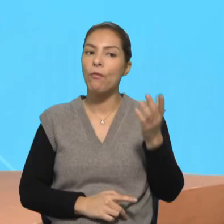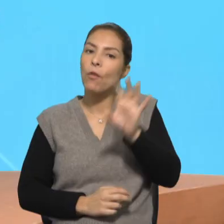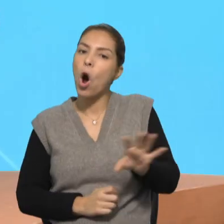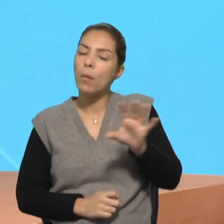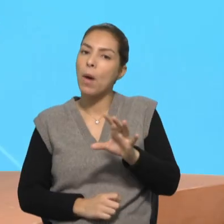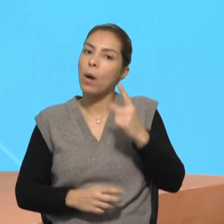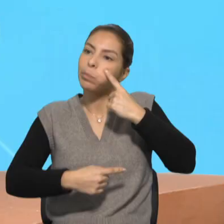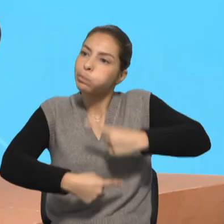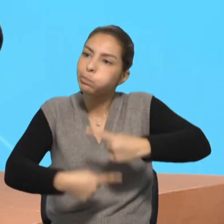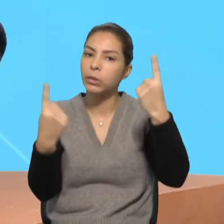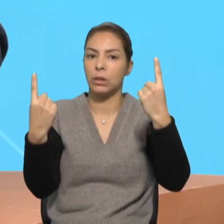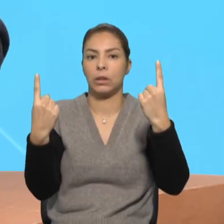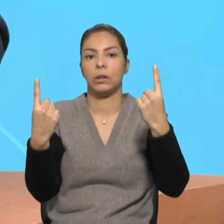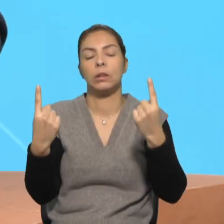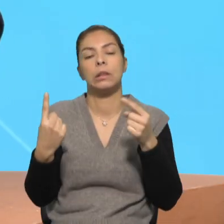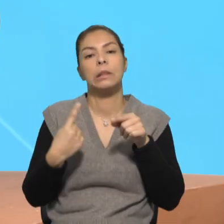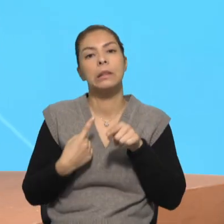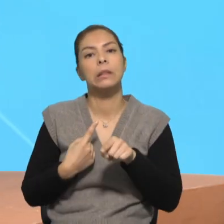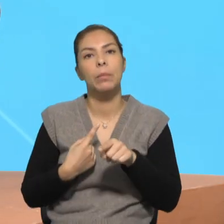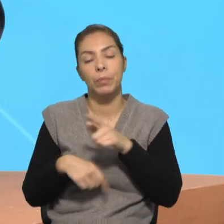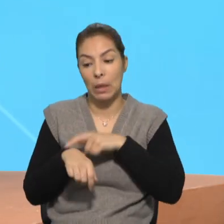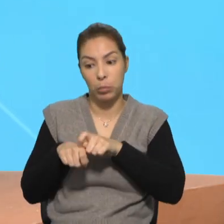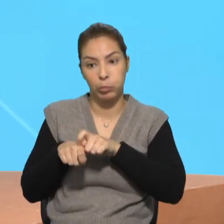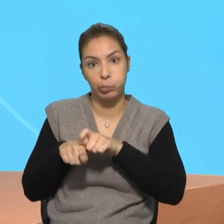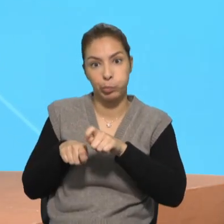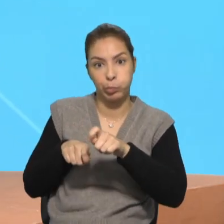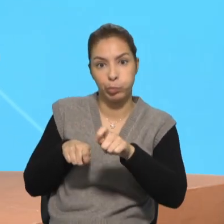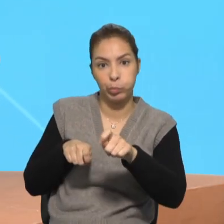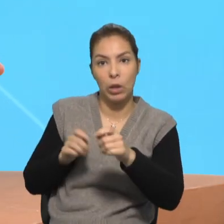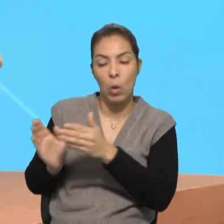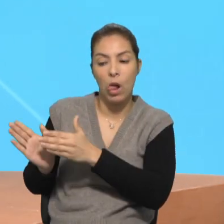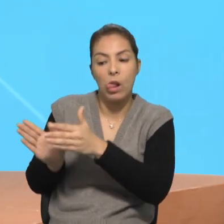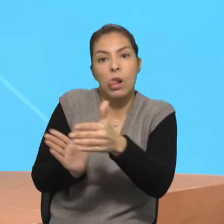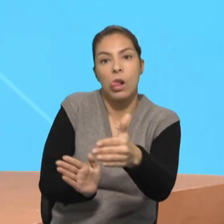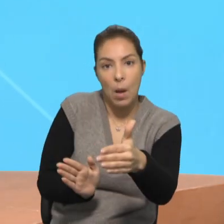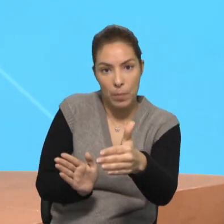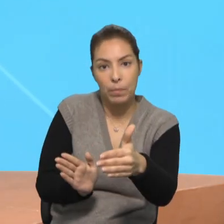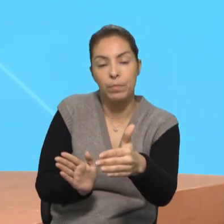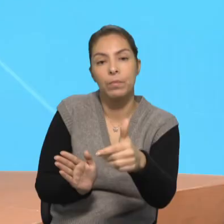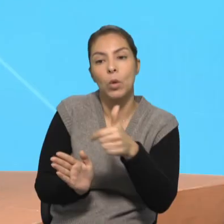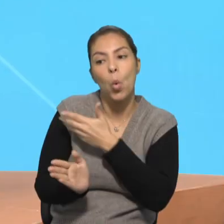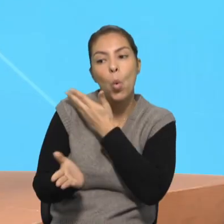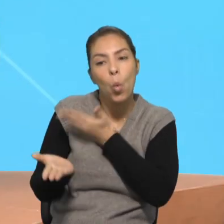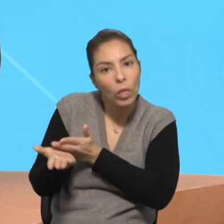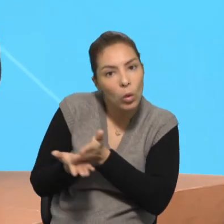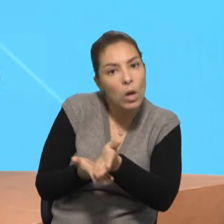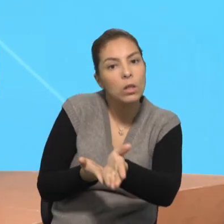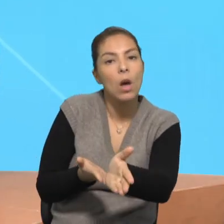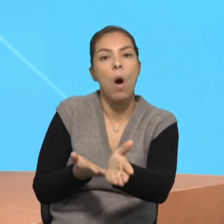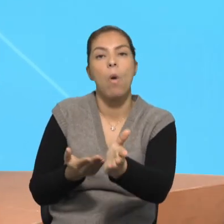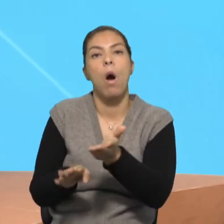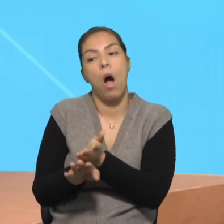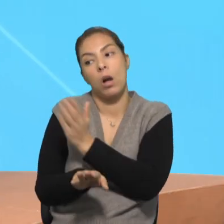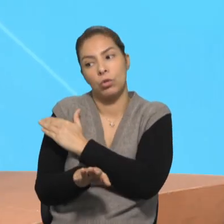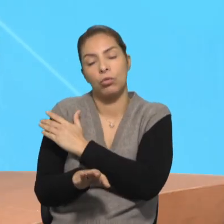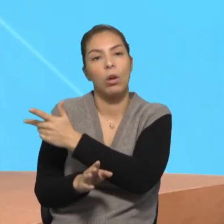diria deste prolongamento, desta relação, deste dar continuidade a uma tradição que se